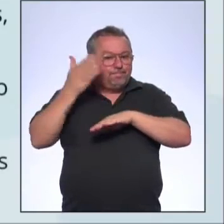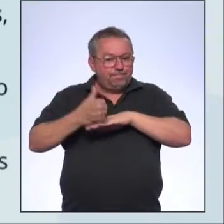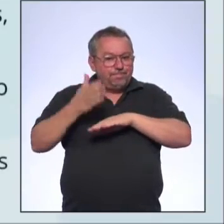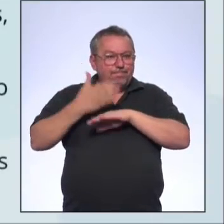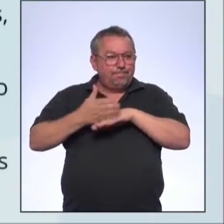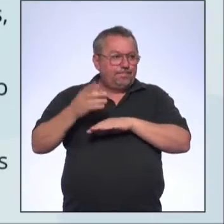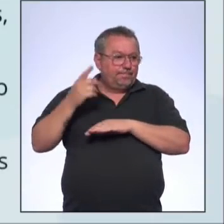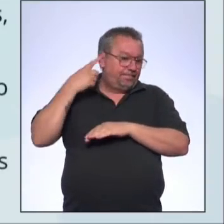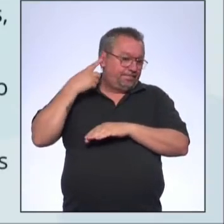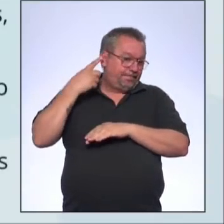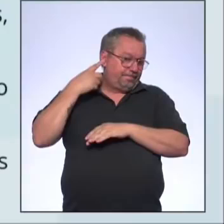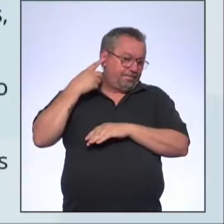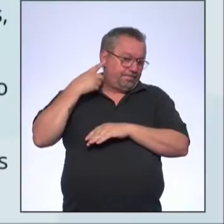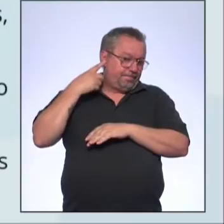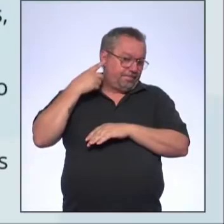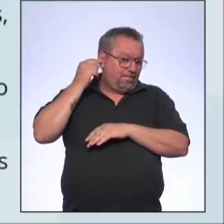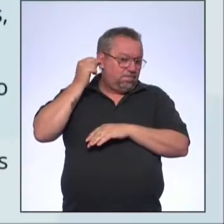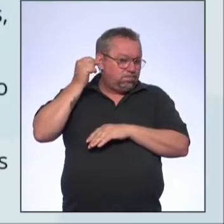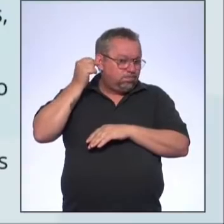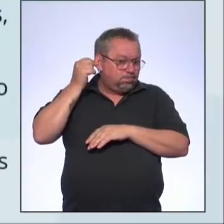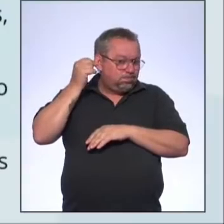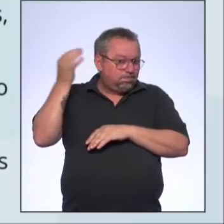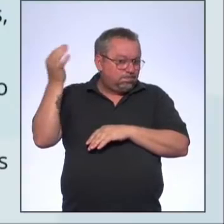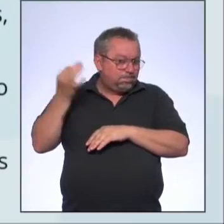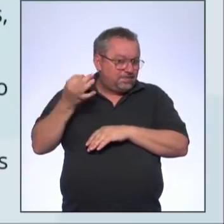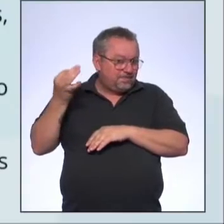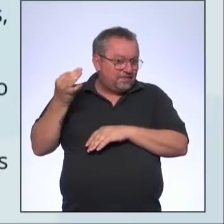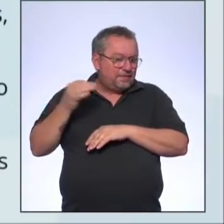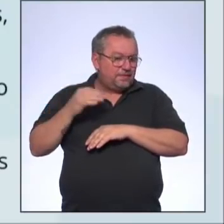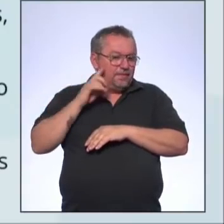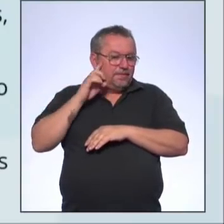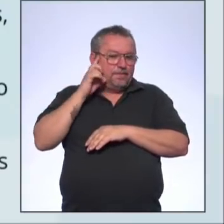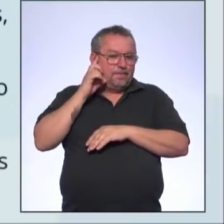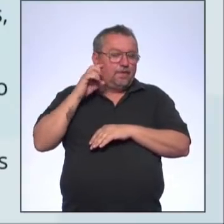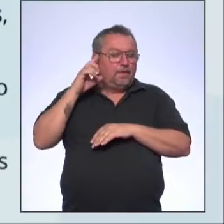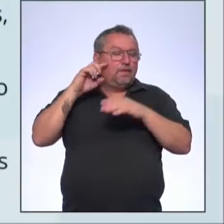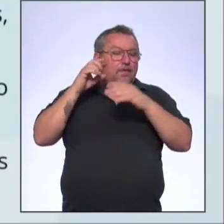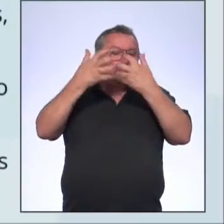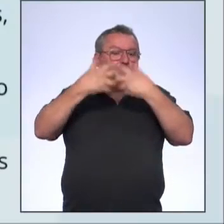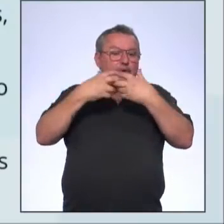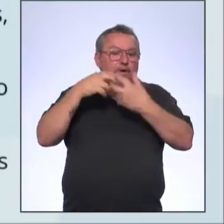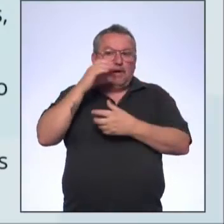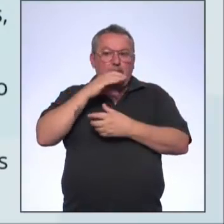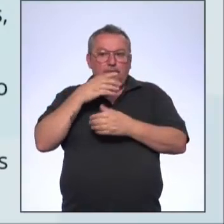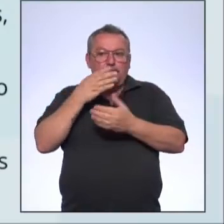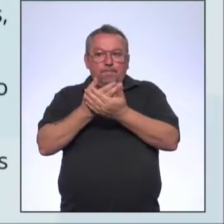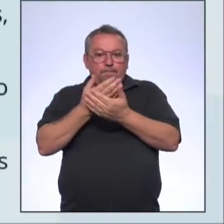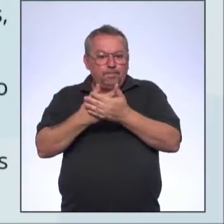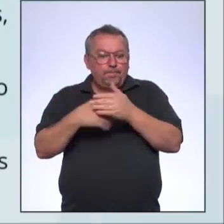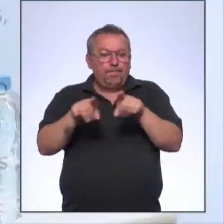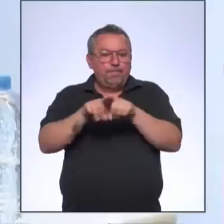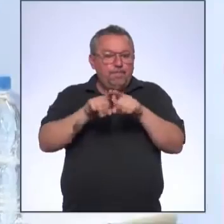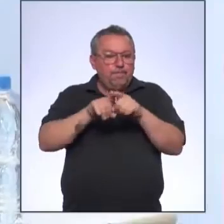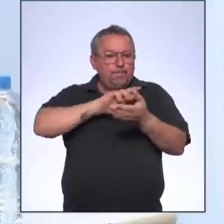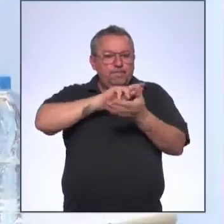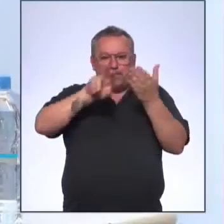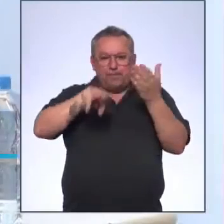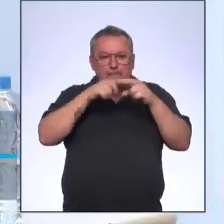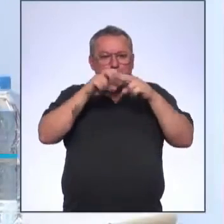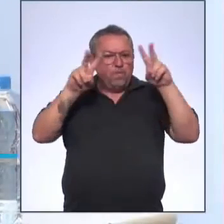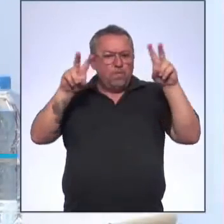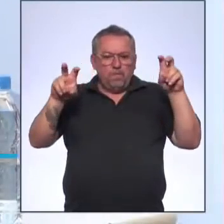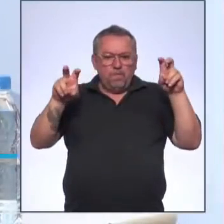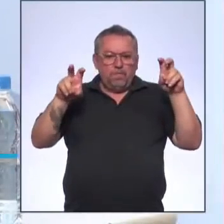musical, deixando sempre o ouvido aguçado e a memória rápida, escutando bastante música, estudando sobre o assunto que